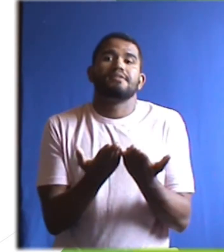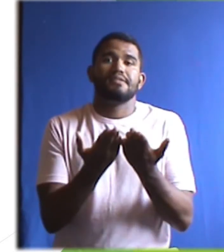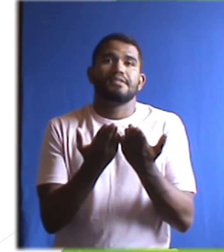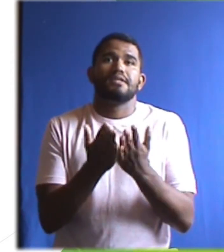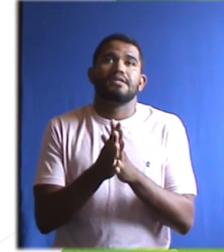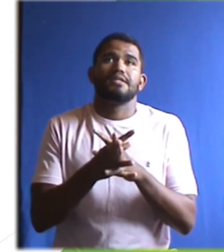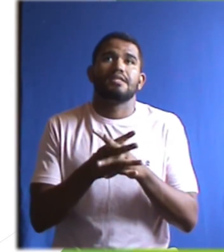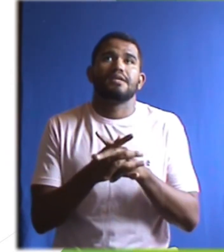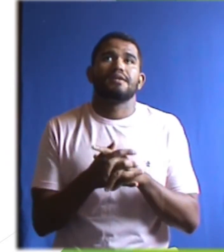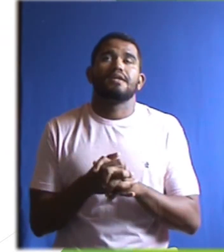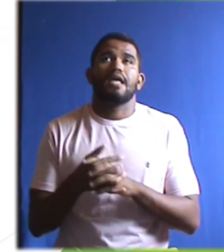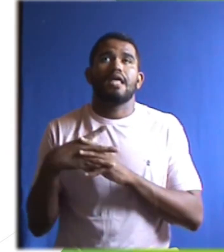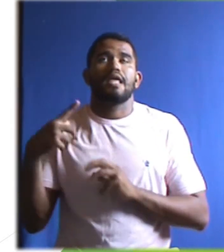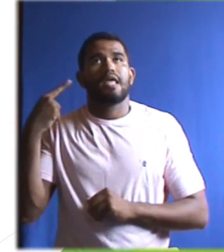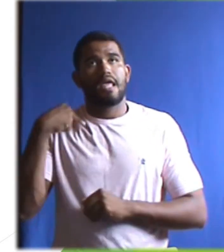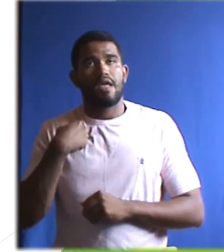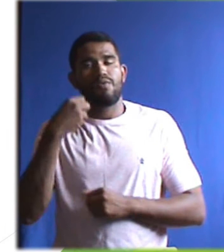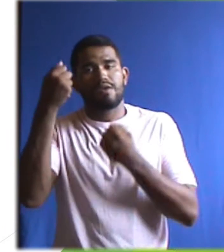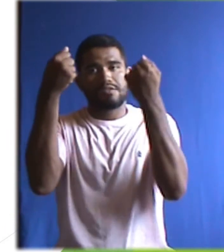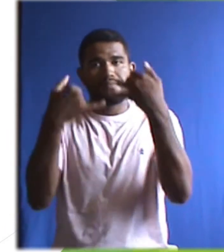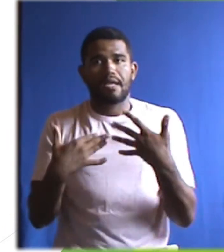Contudo, pessoal, não adianta só